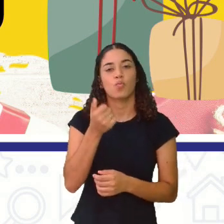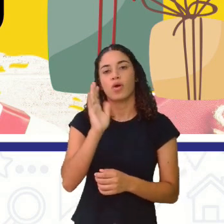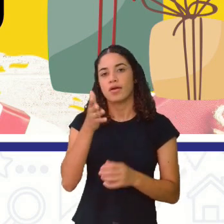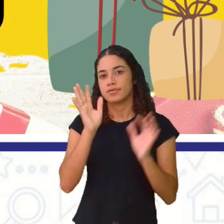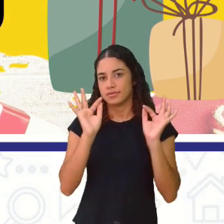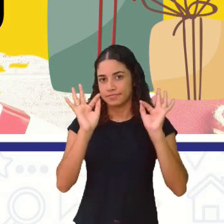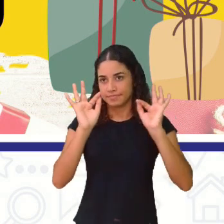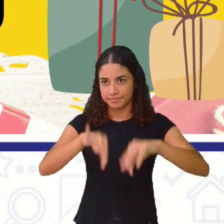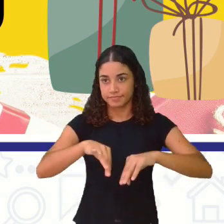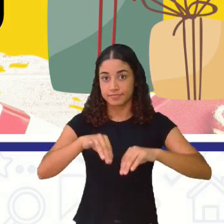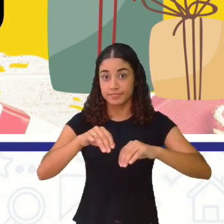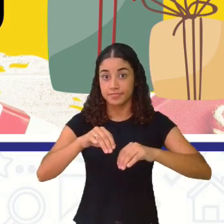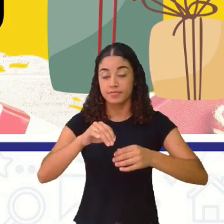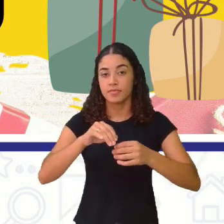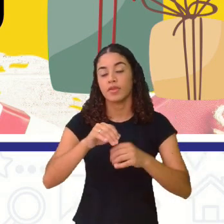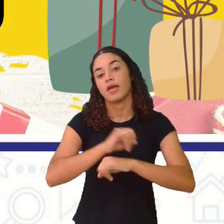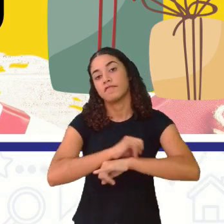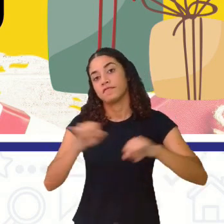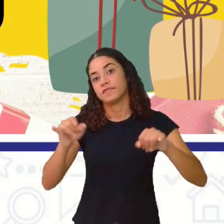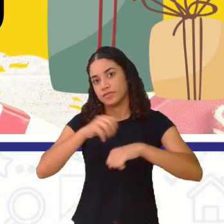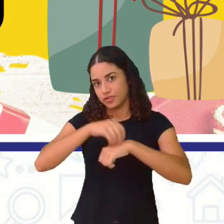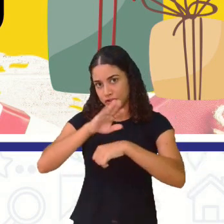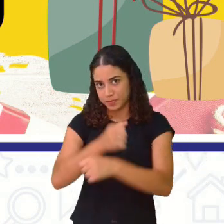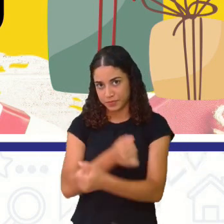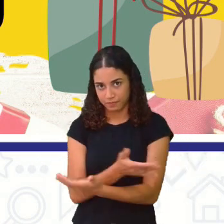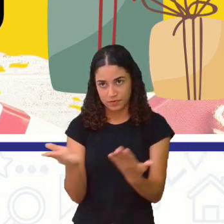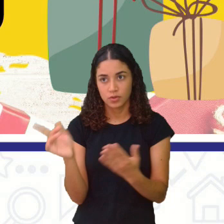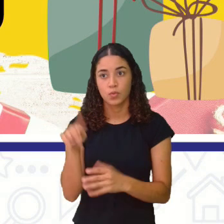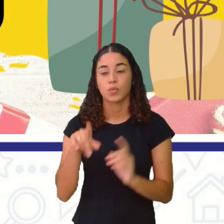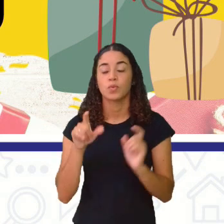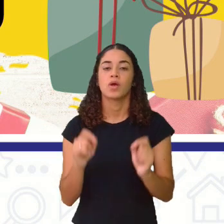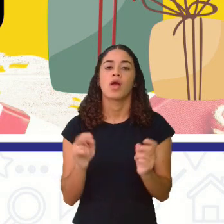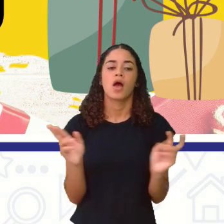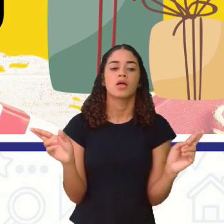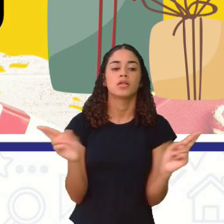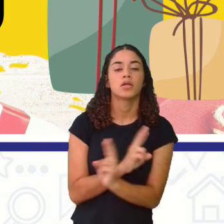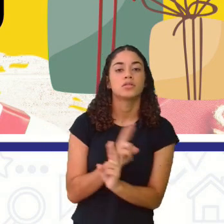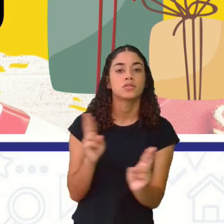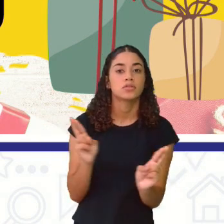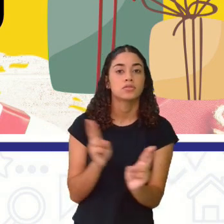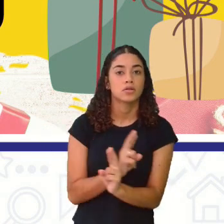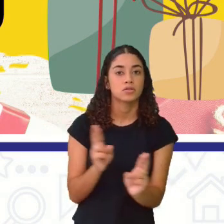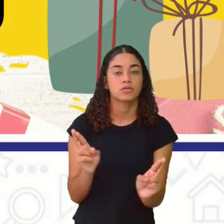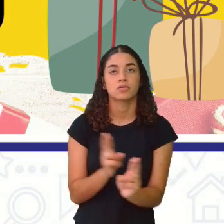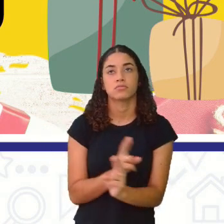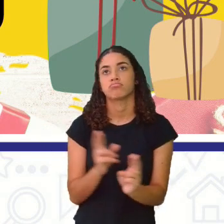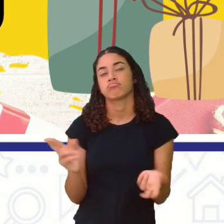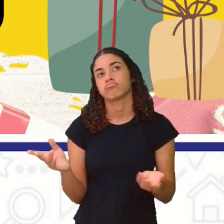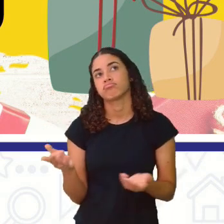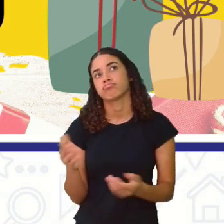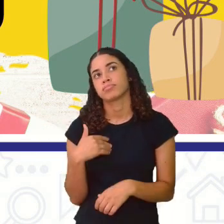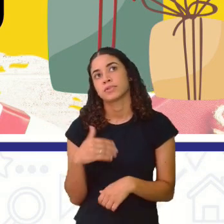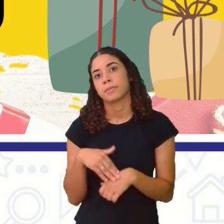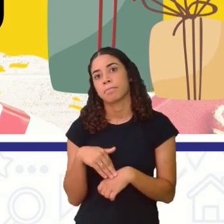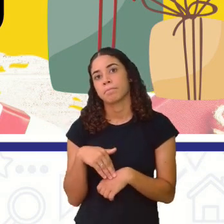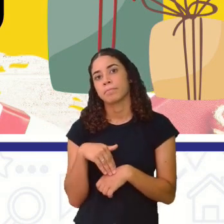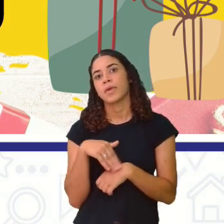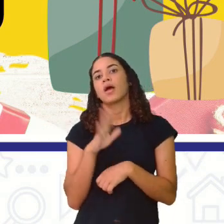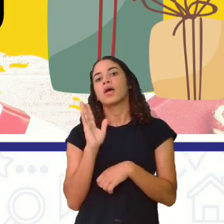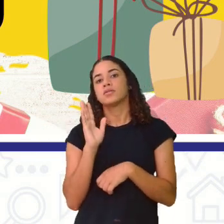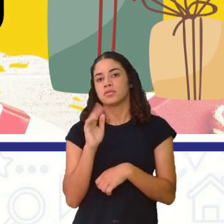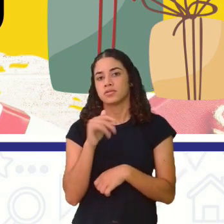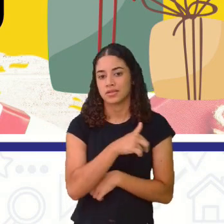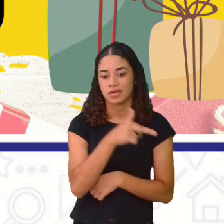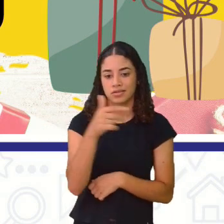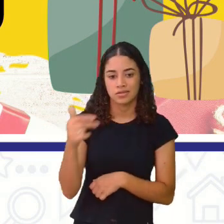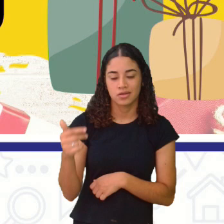e a mensagem que a gente queria deixar para vocês, é a relação que está sendo cada vez mais estabelecida aí entre o